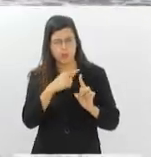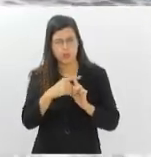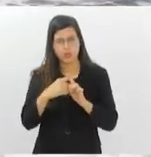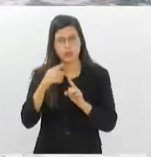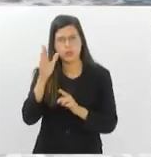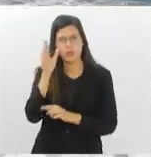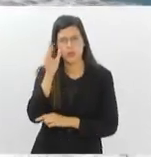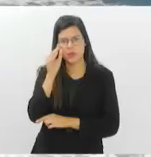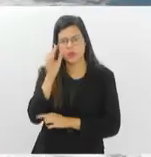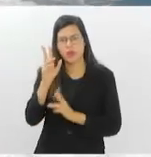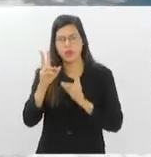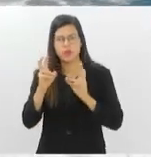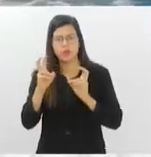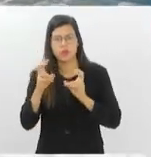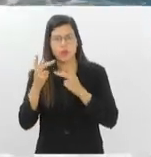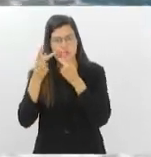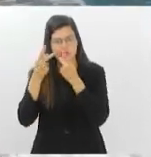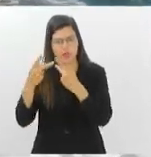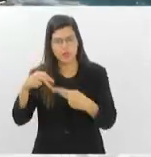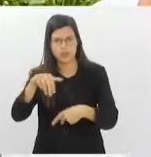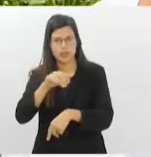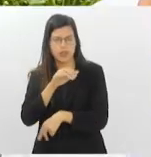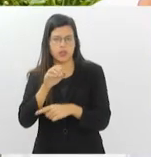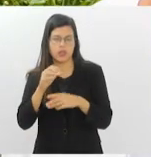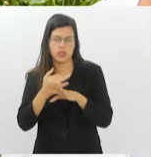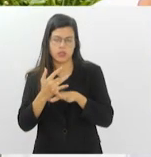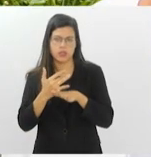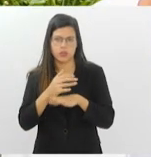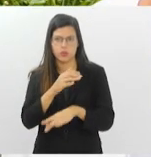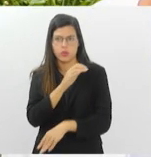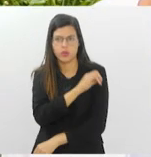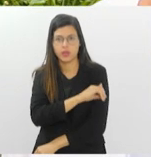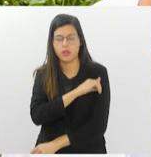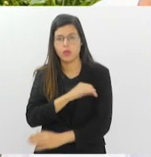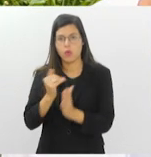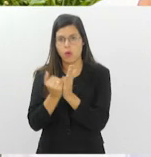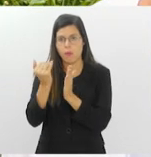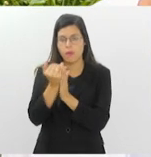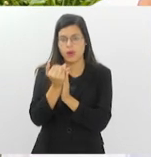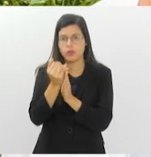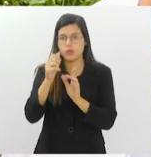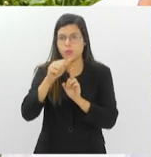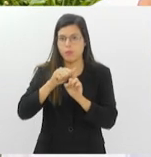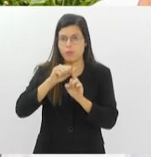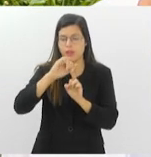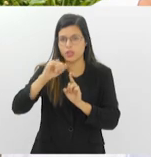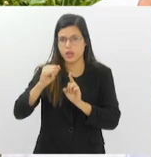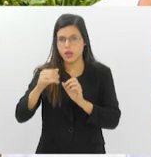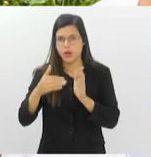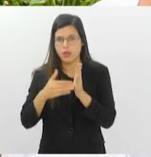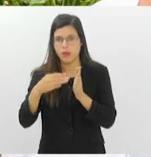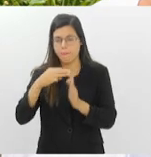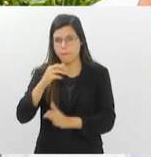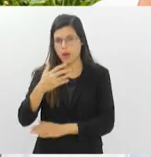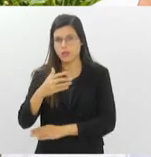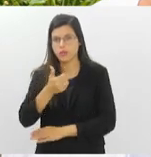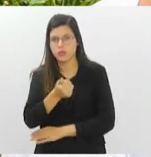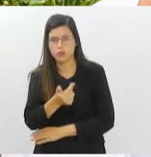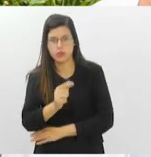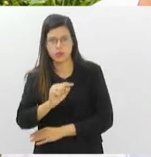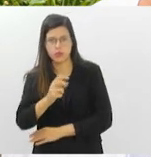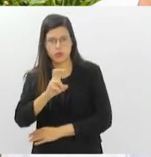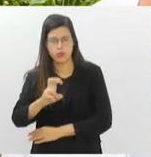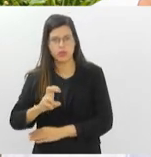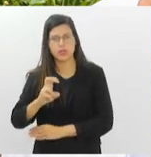a circulação de turistas na Cidade do Rio de Janeiro o aumento de turistas de Janeiro a março deste ano foi de 12,5%